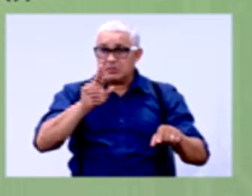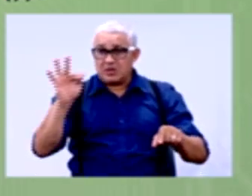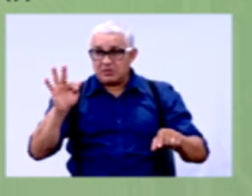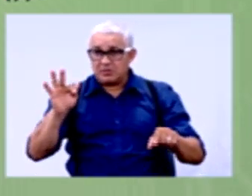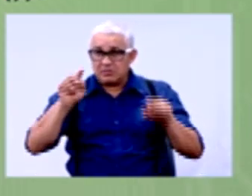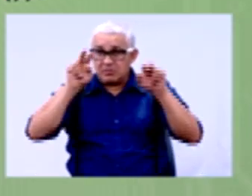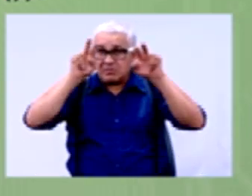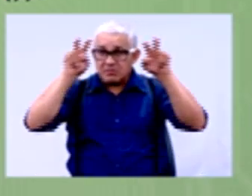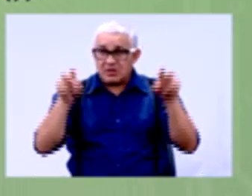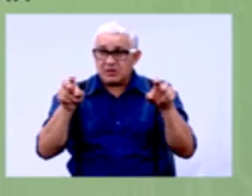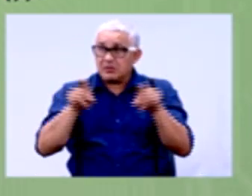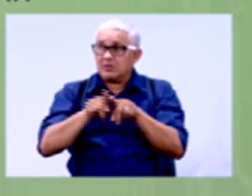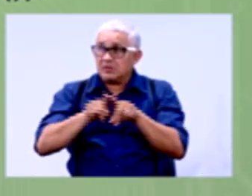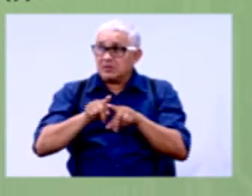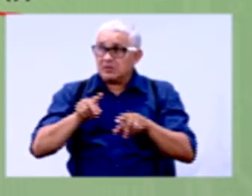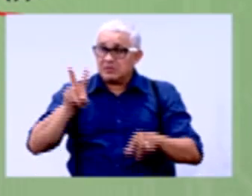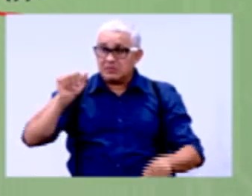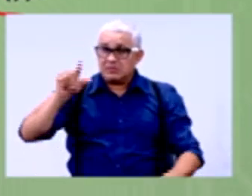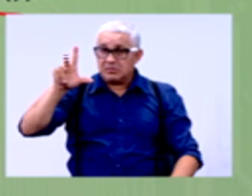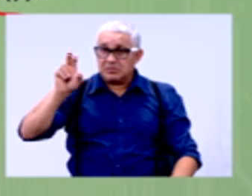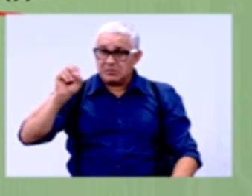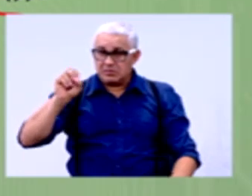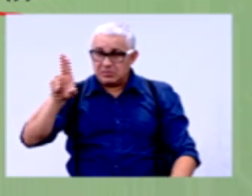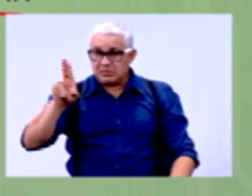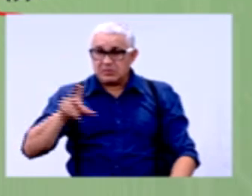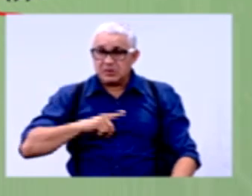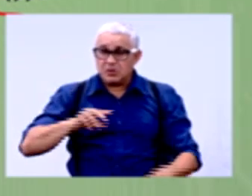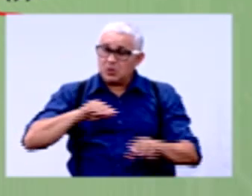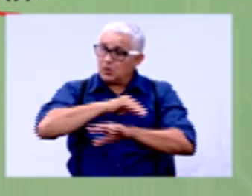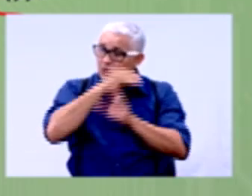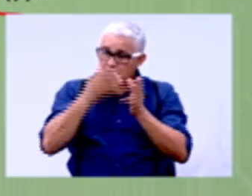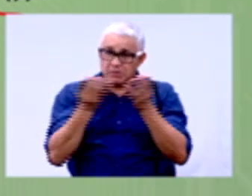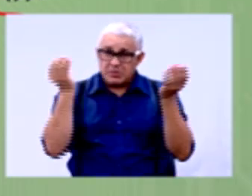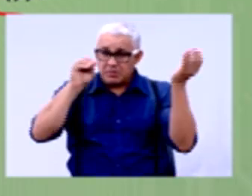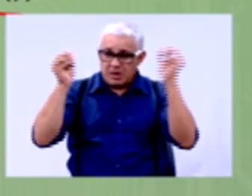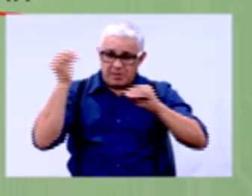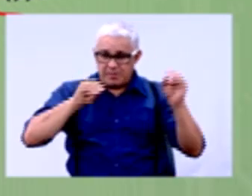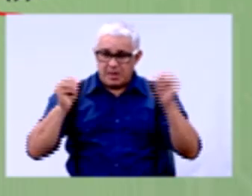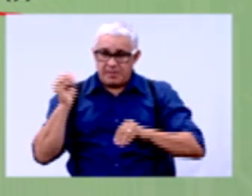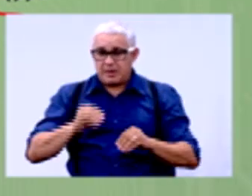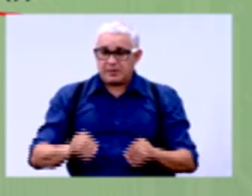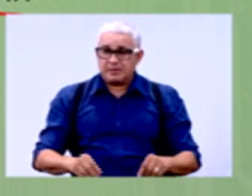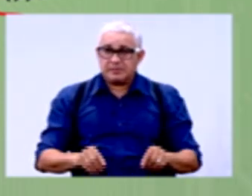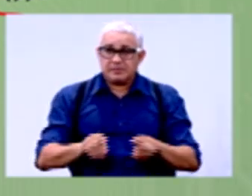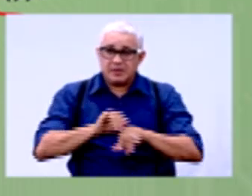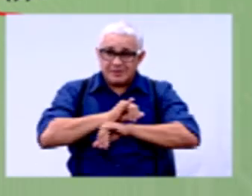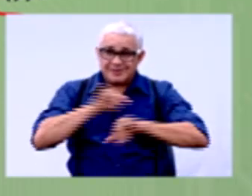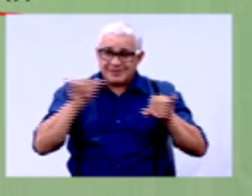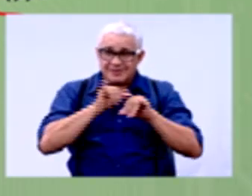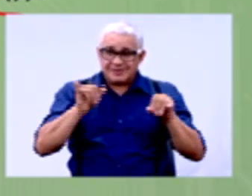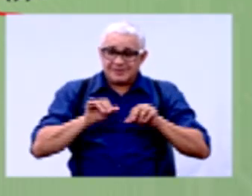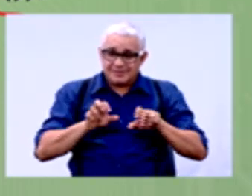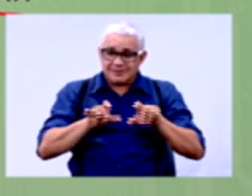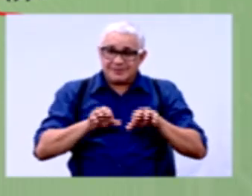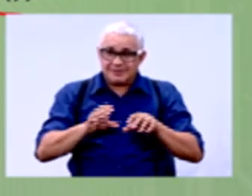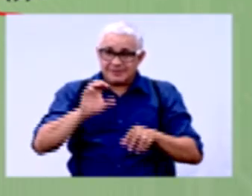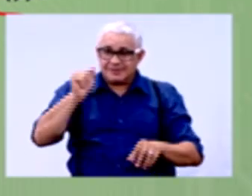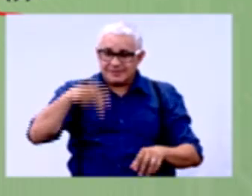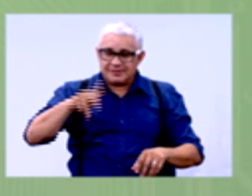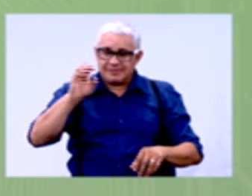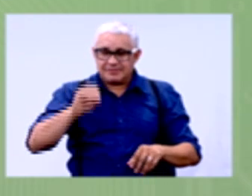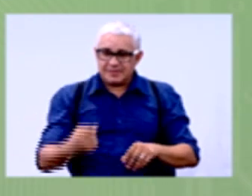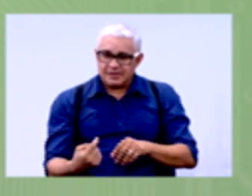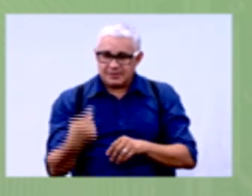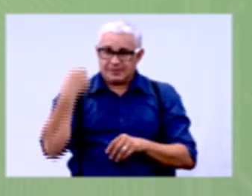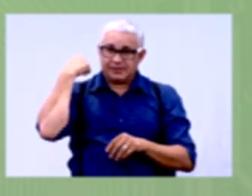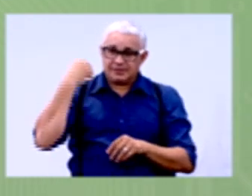campo. Mesma coisa para a senha, certo? Todos eles recebem as informações digitadas no campo